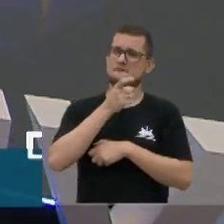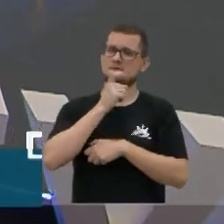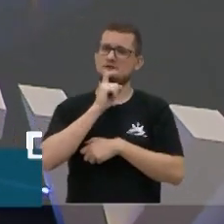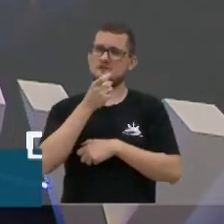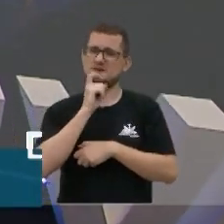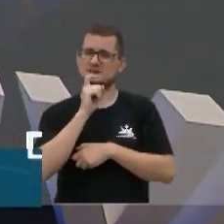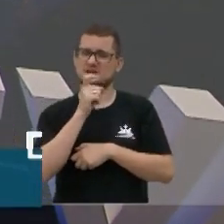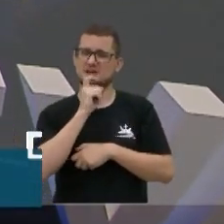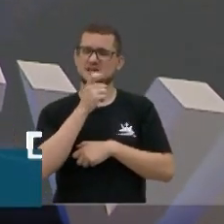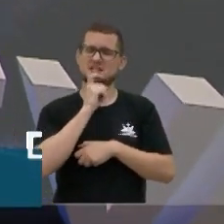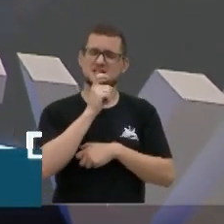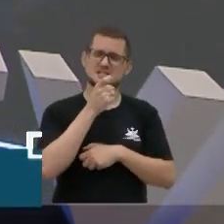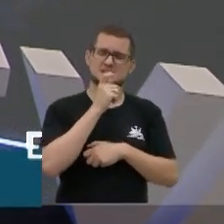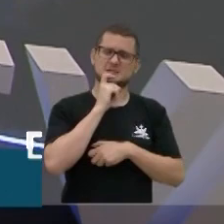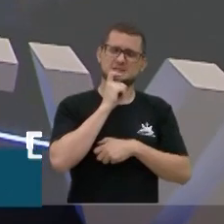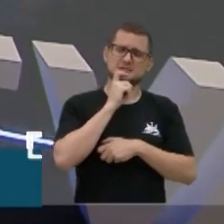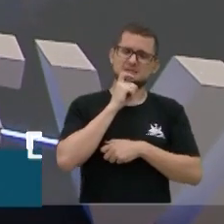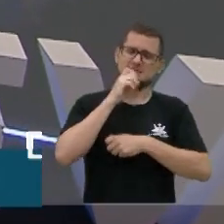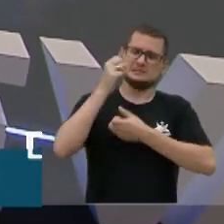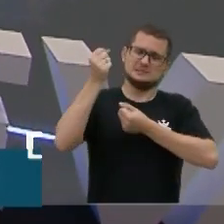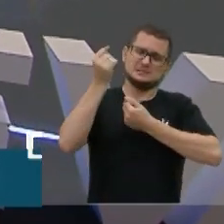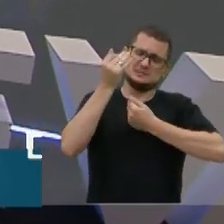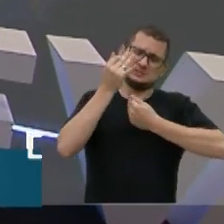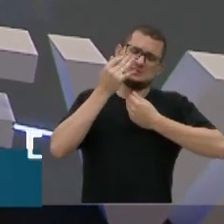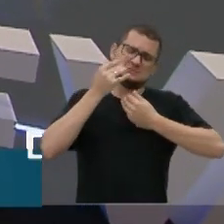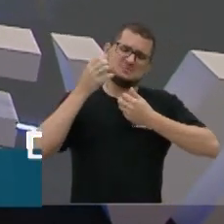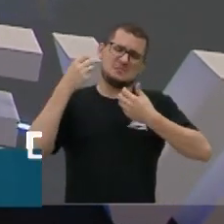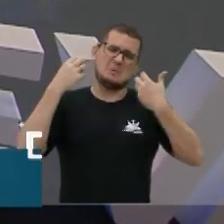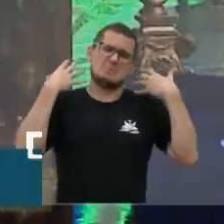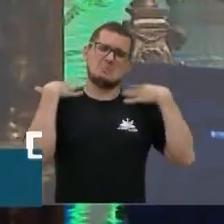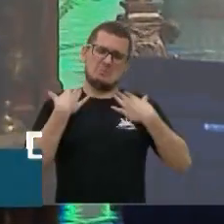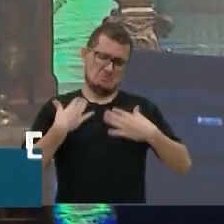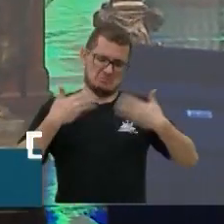vai entrando em seu barraco